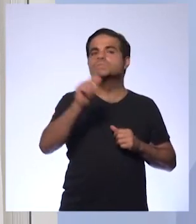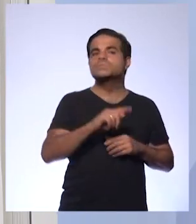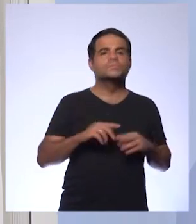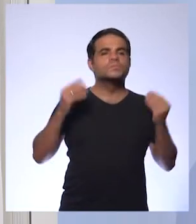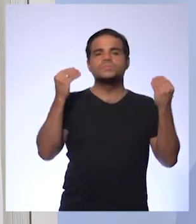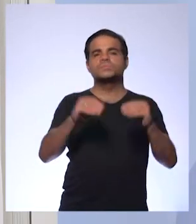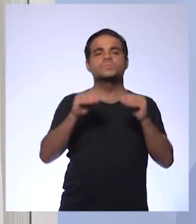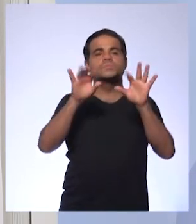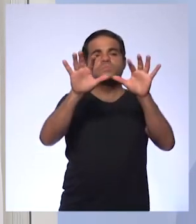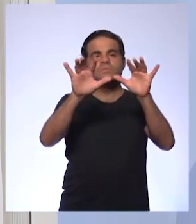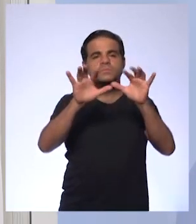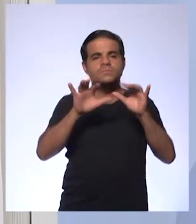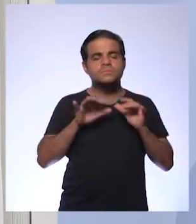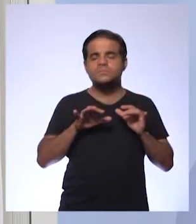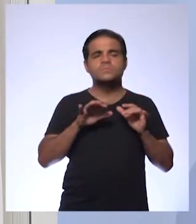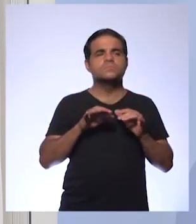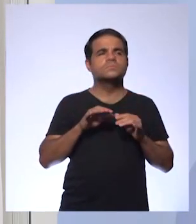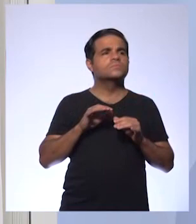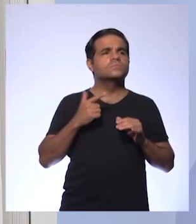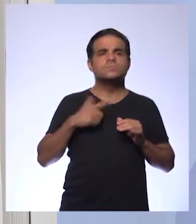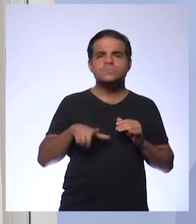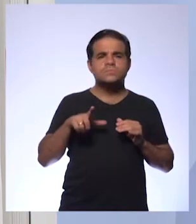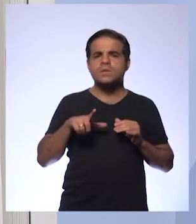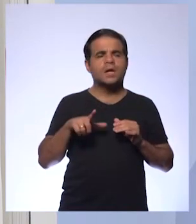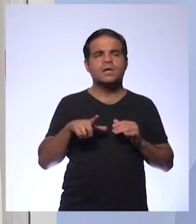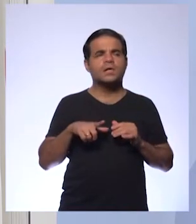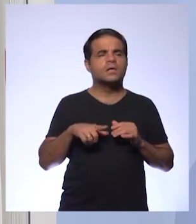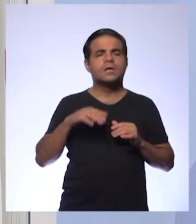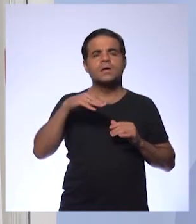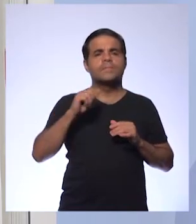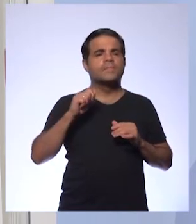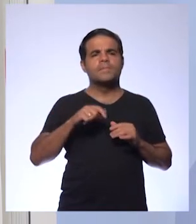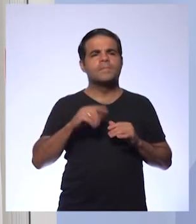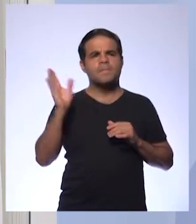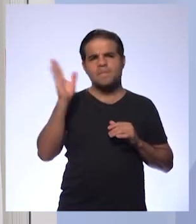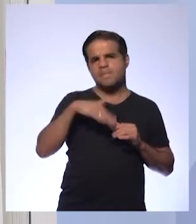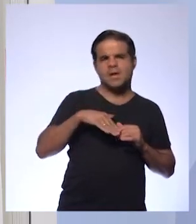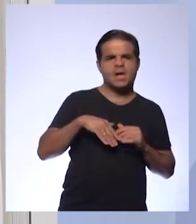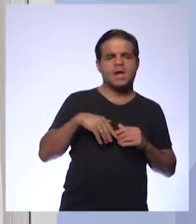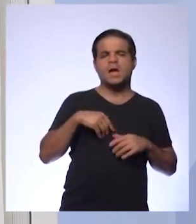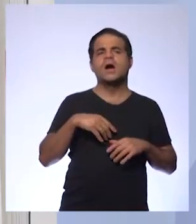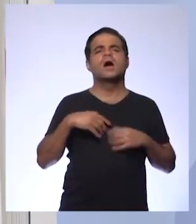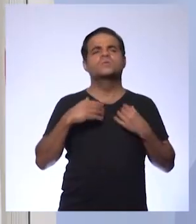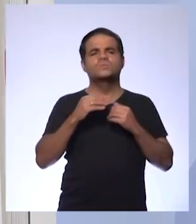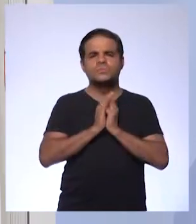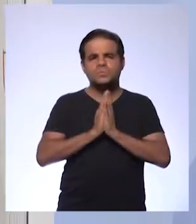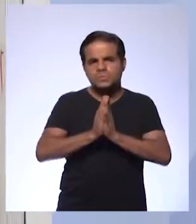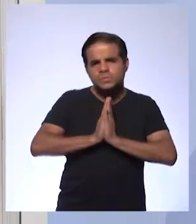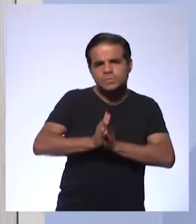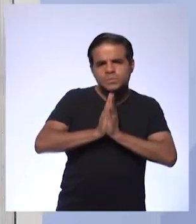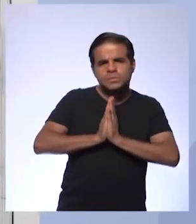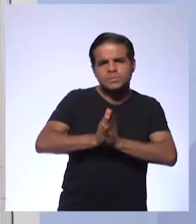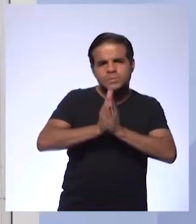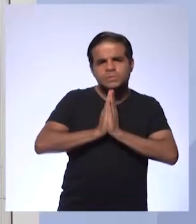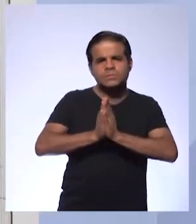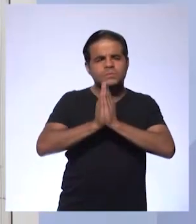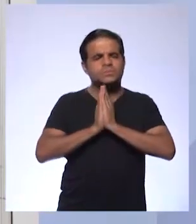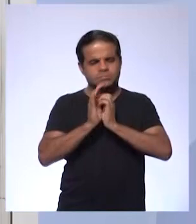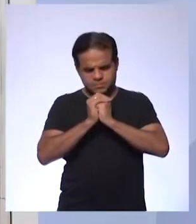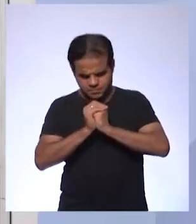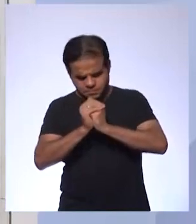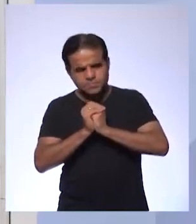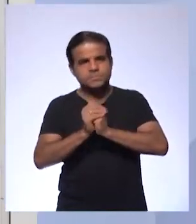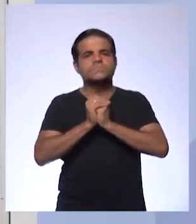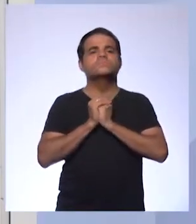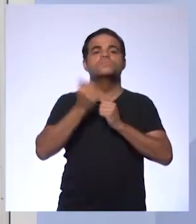colocou? Mais uma aí? Só foram na mais óbvia, maldições e preces. preces. Gostei, maldições e preces.